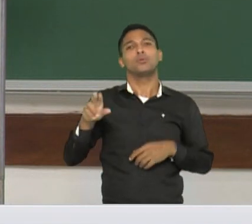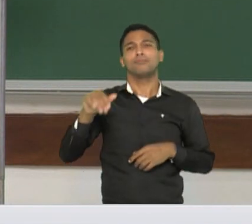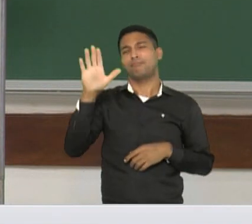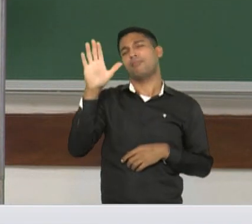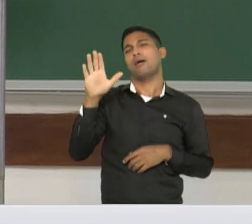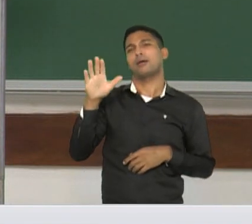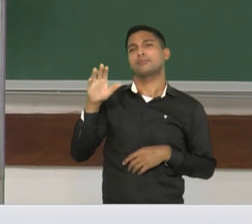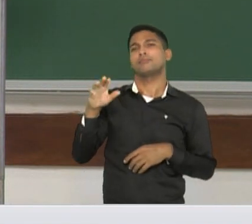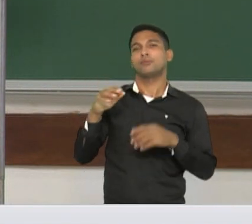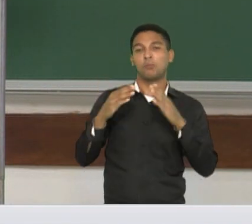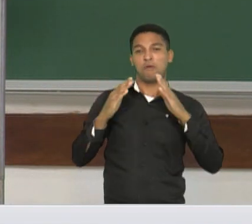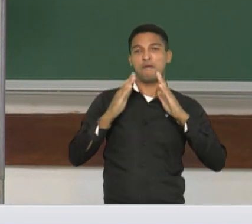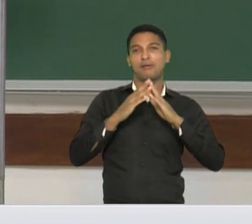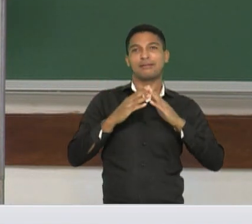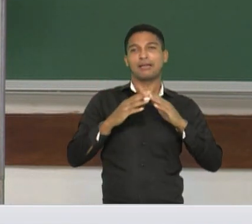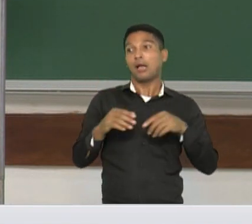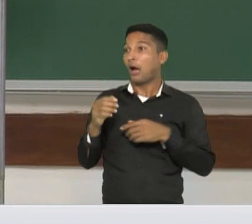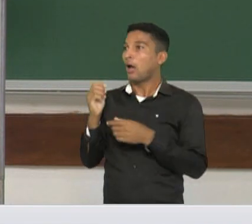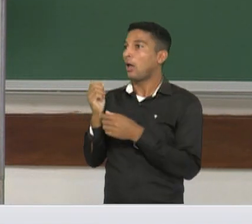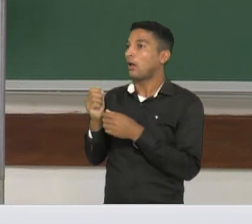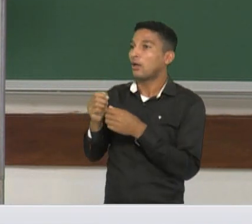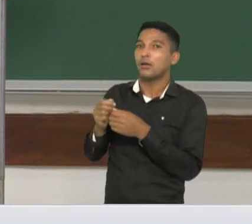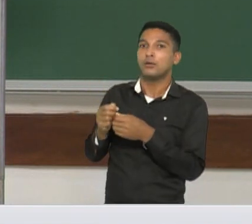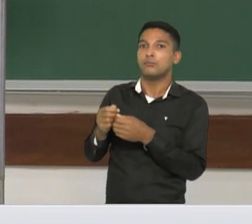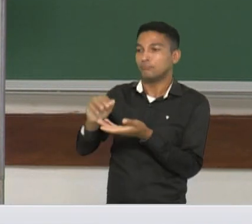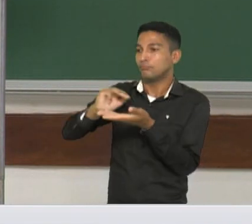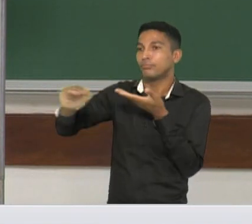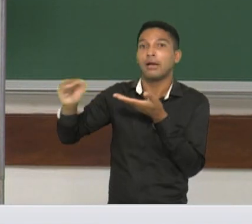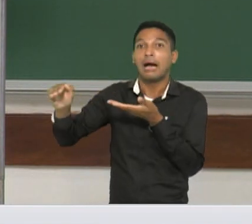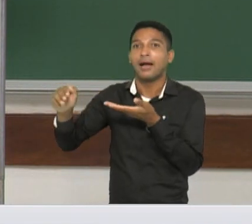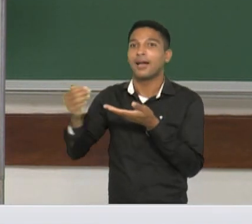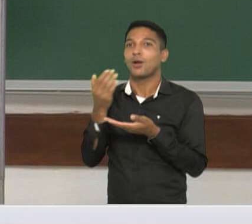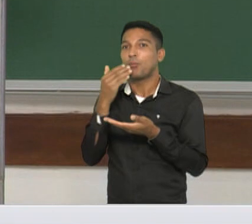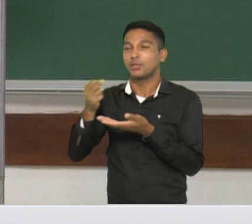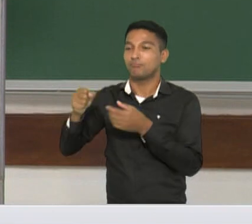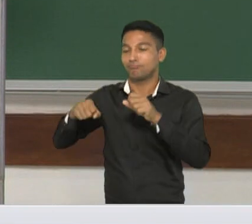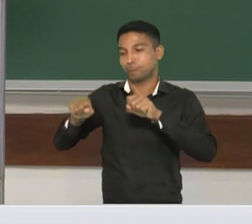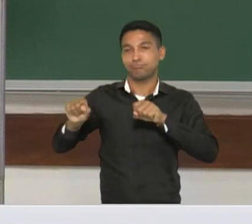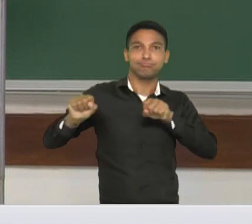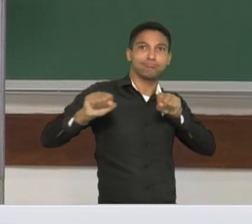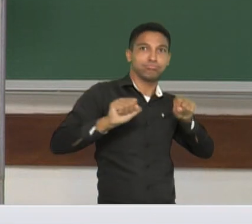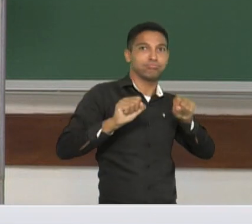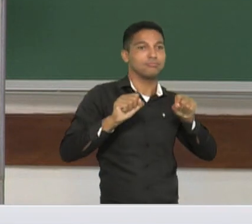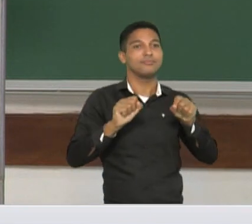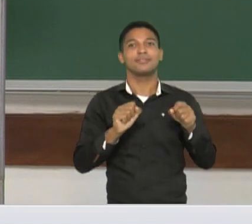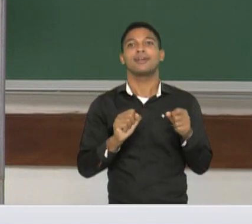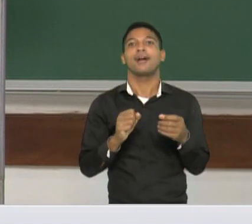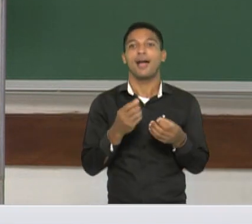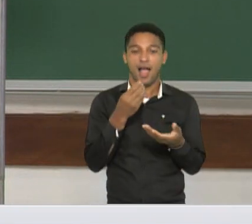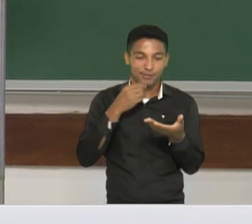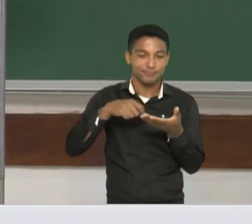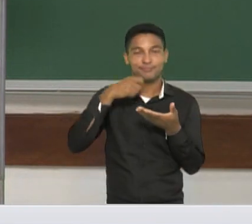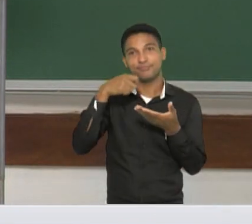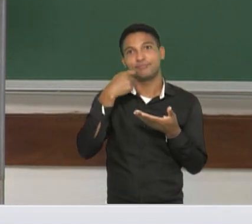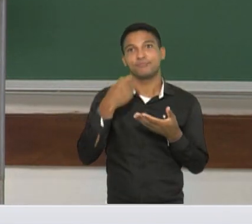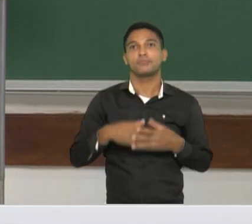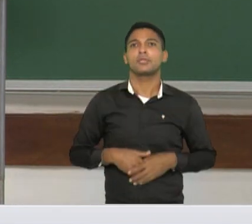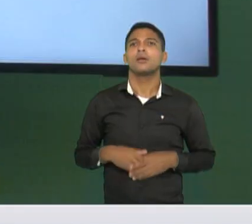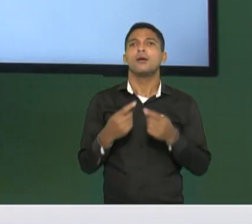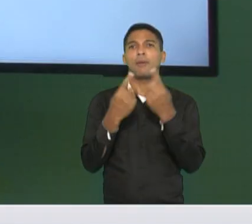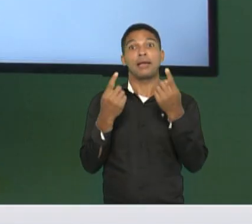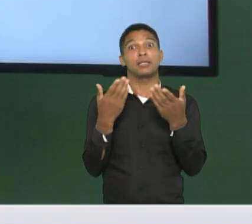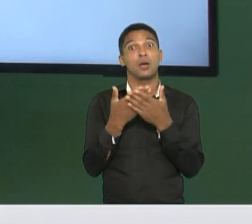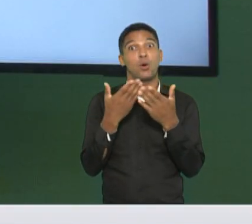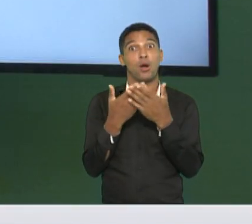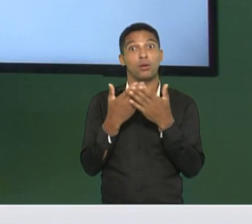Deu curiosidade? Corre lá assistir. A aula de hoje é sobre outra coisa. Vamos ver o que vamos trabalhar? Só para